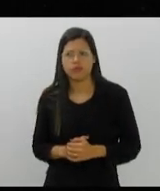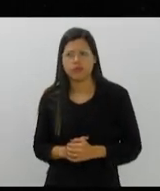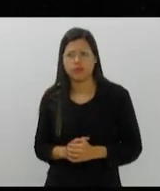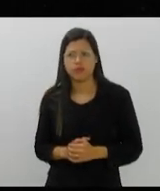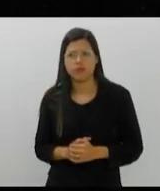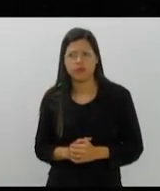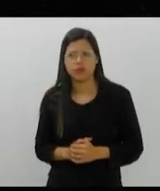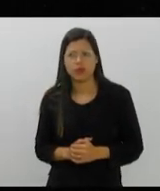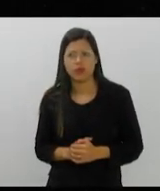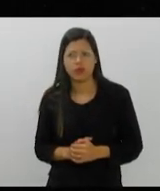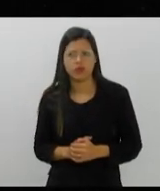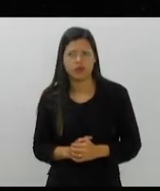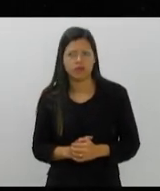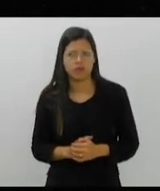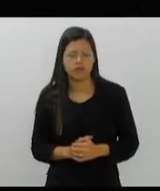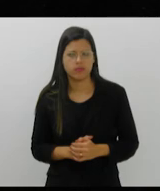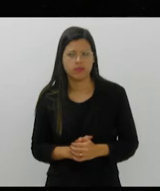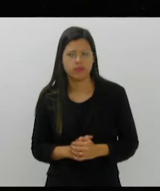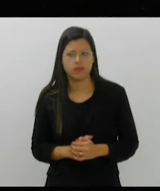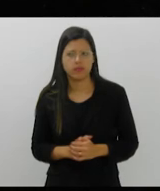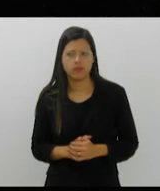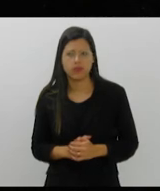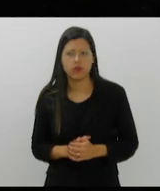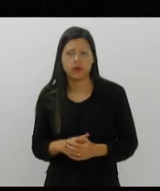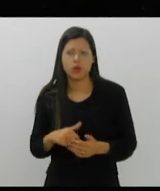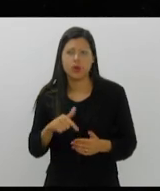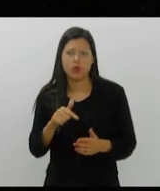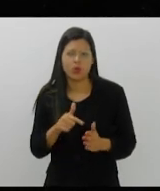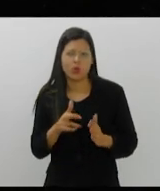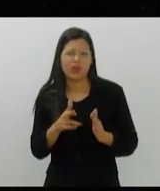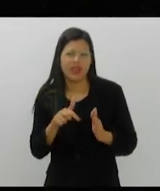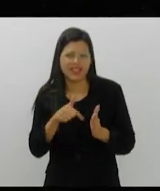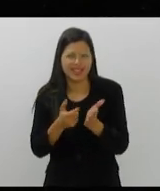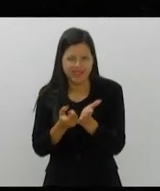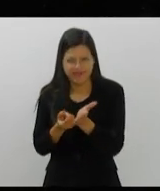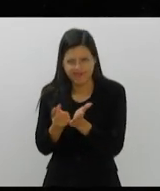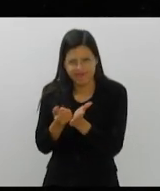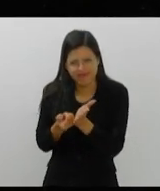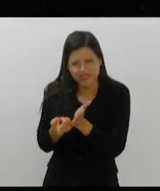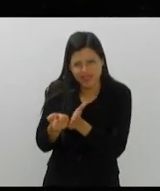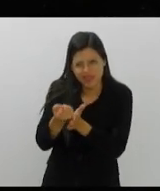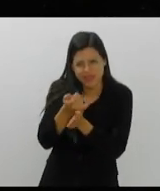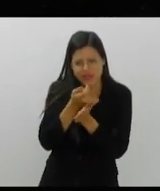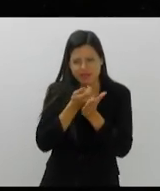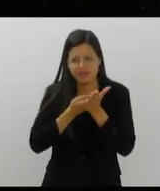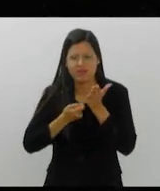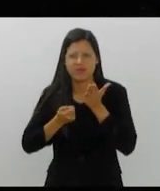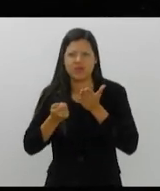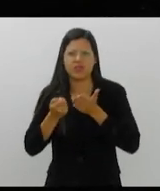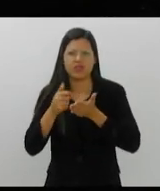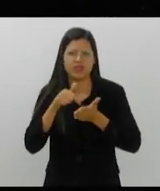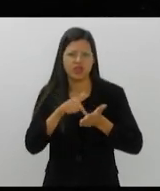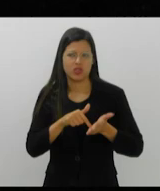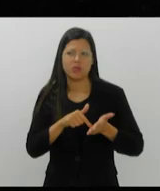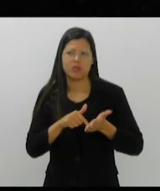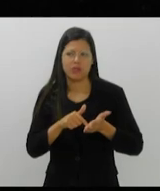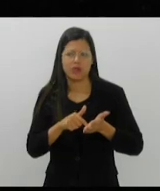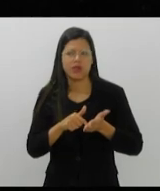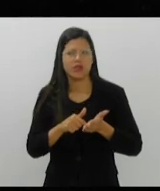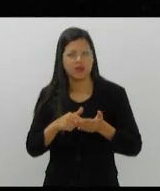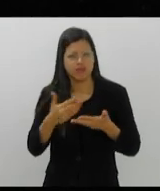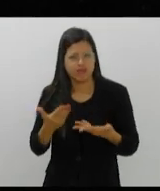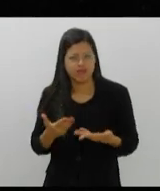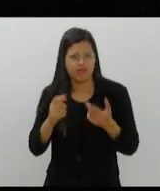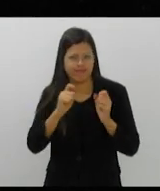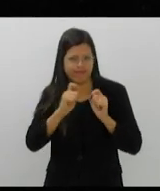e esdrúxulo regime de recuperação fiscal. Então, estou chamando a atenção,